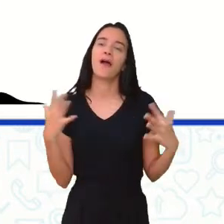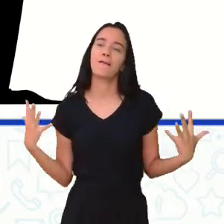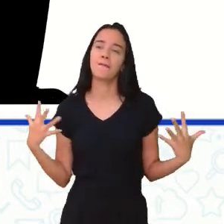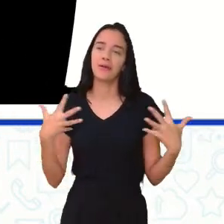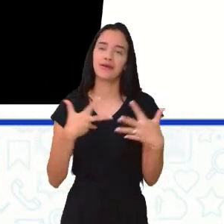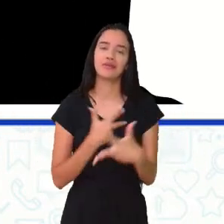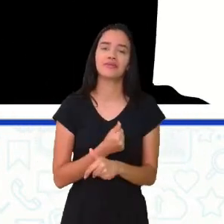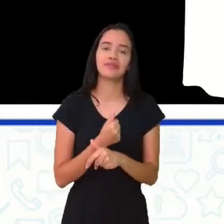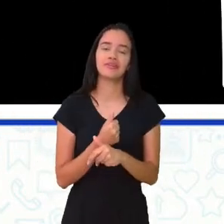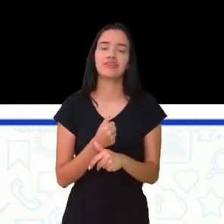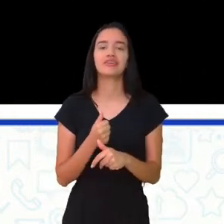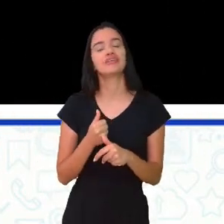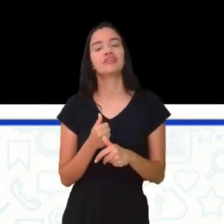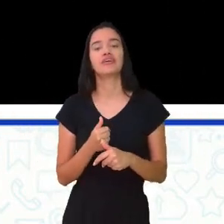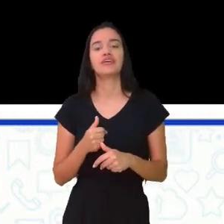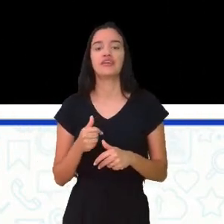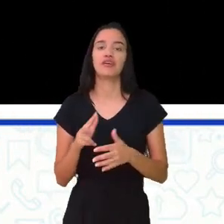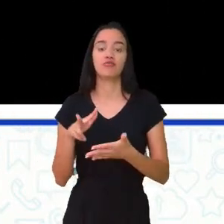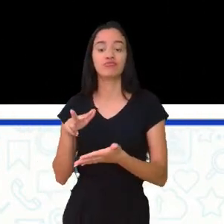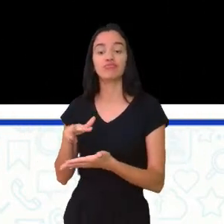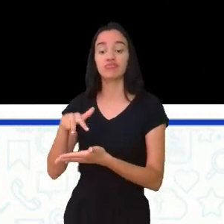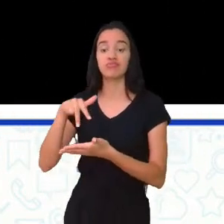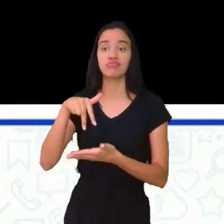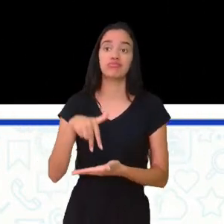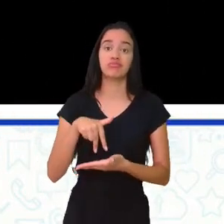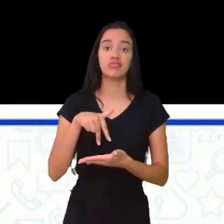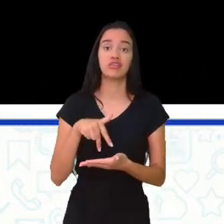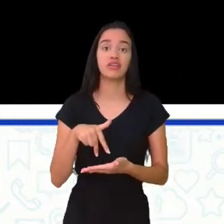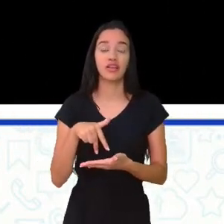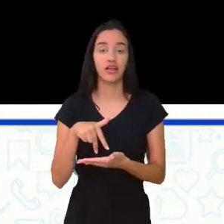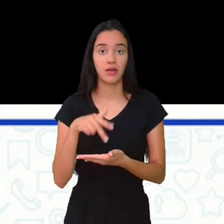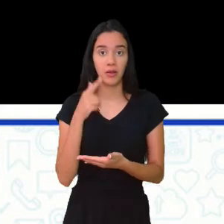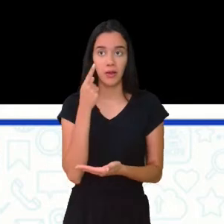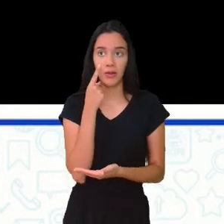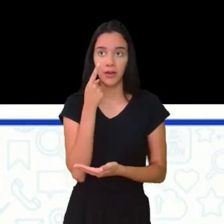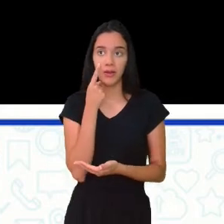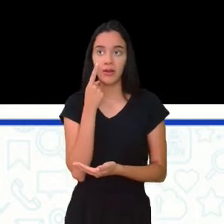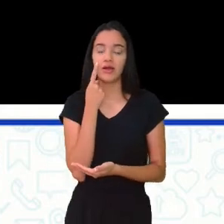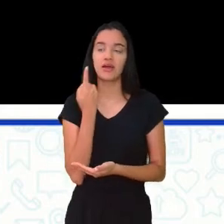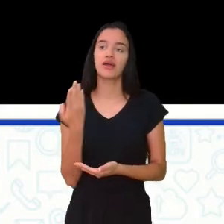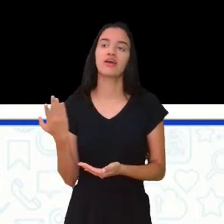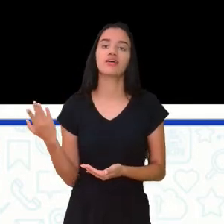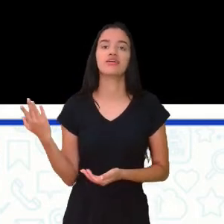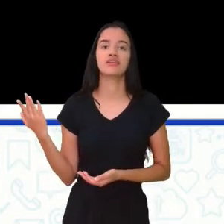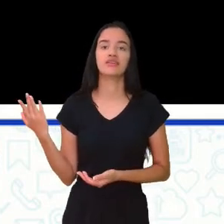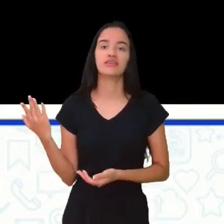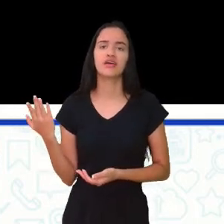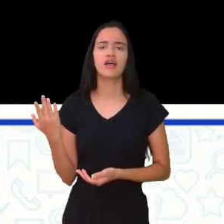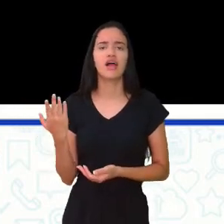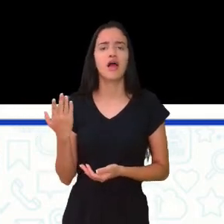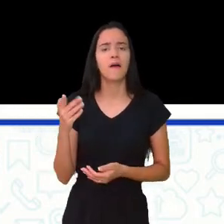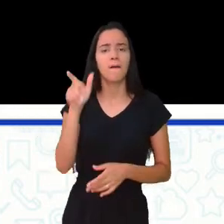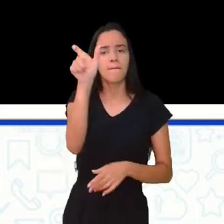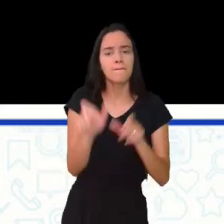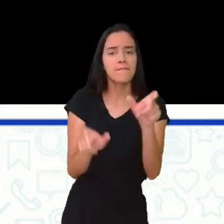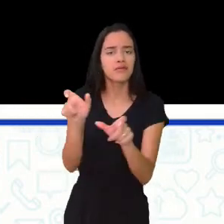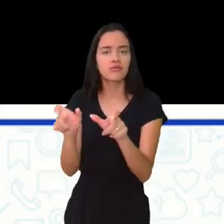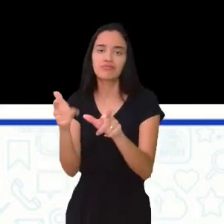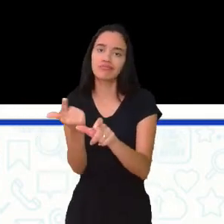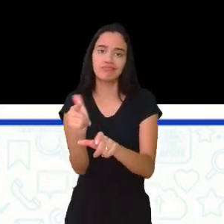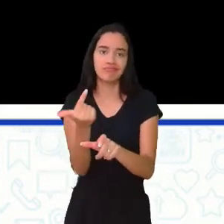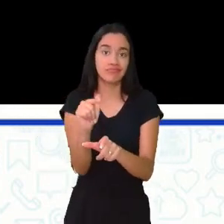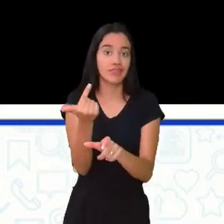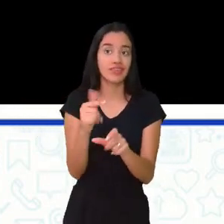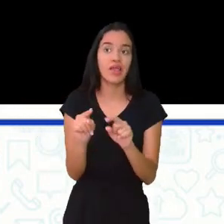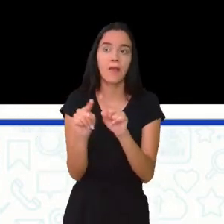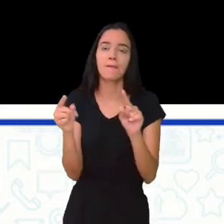não é? Palco teatral, né? Ele já fala por si só. Aqui esse palco está sem personagens, não é?